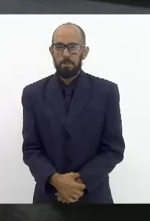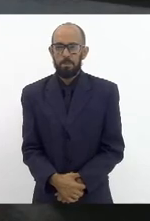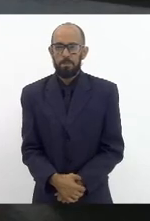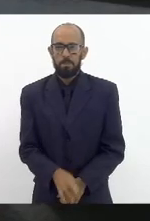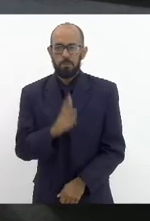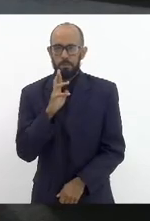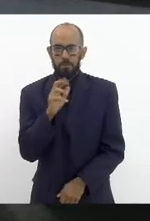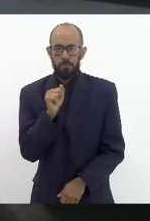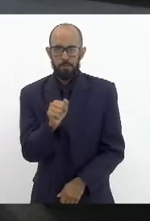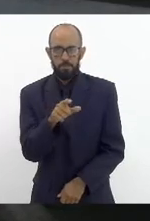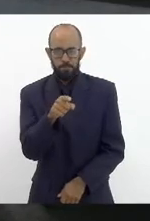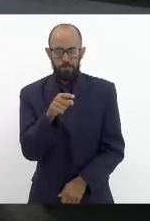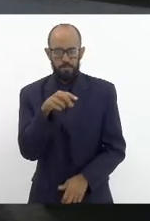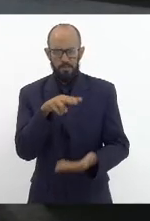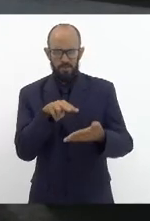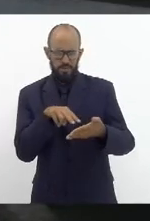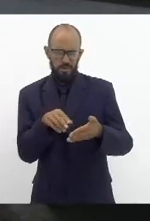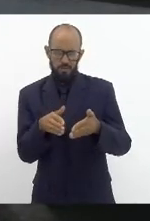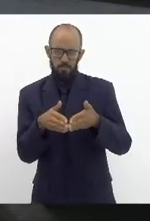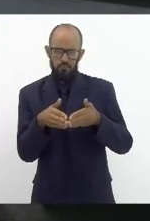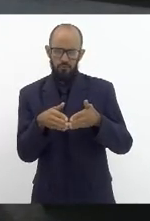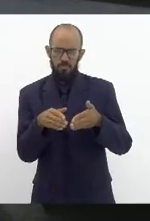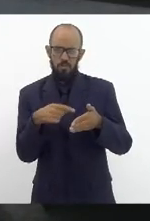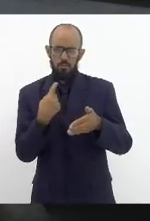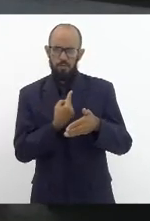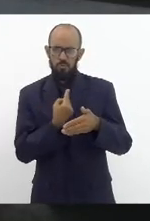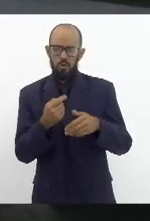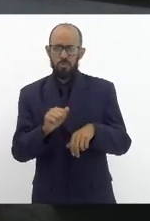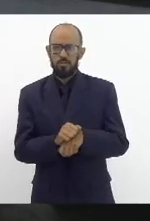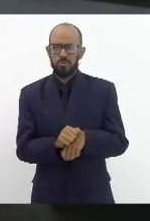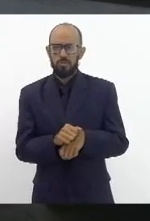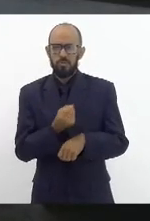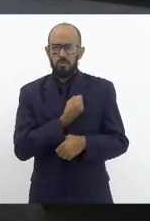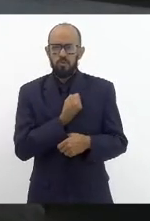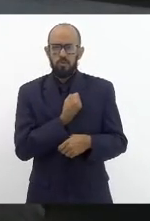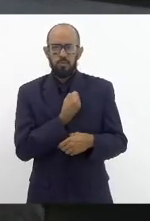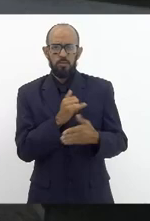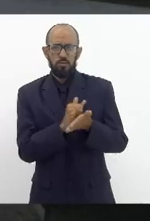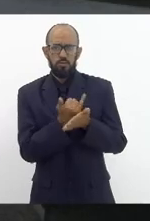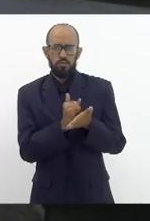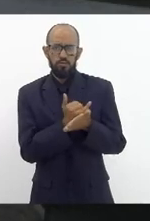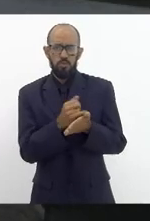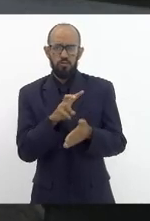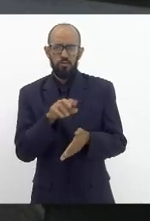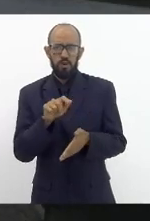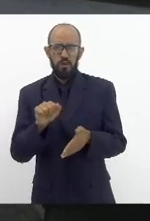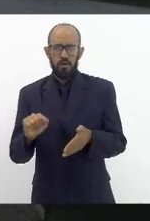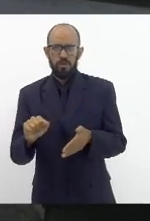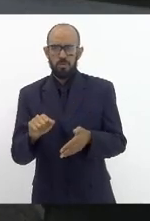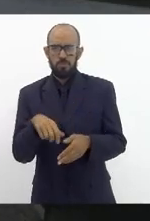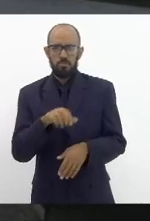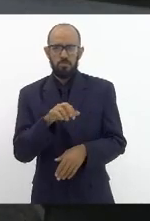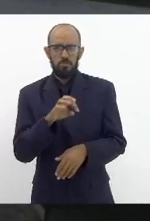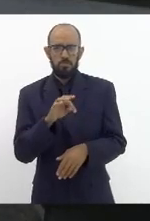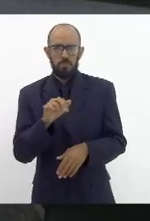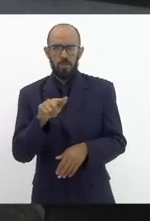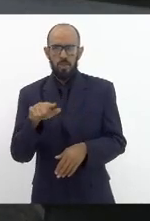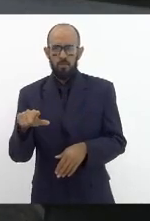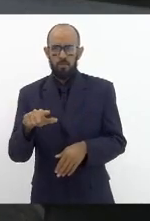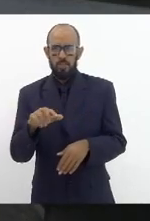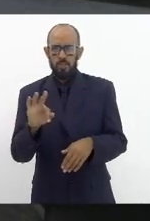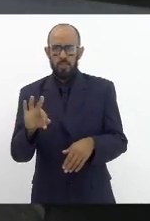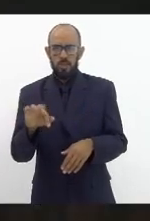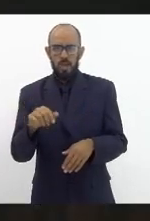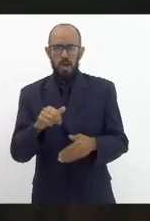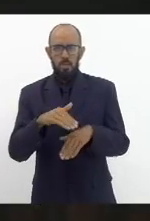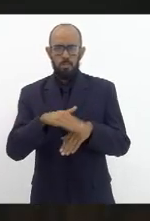Rodrigo, como é que está esse negócio aí? Lê para a gente aí, número de inscritos, vagas para o concurso, vagas para o TAF previstas em cada concurso, aumento de vagas para o